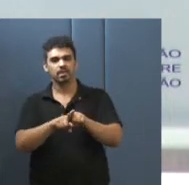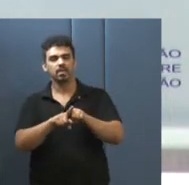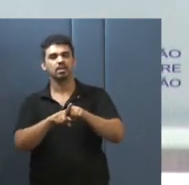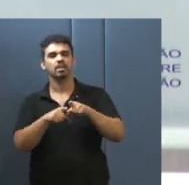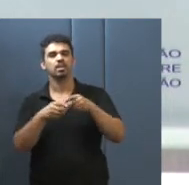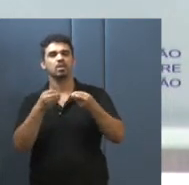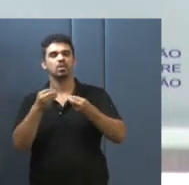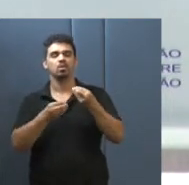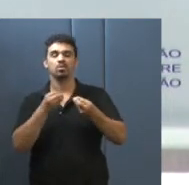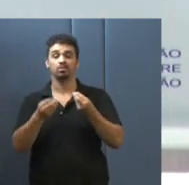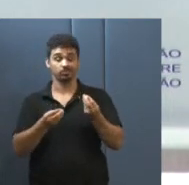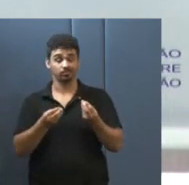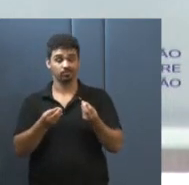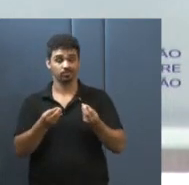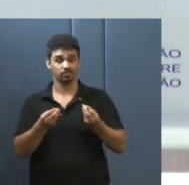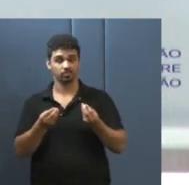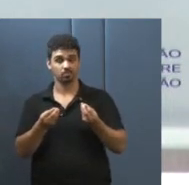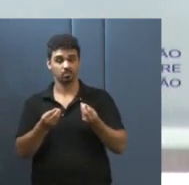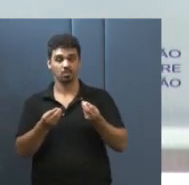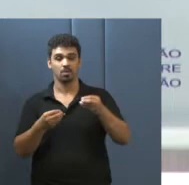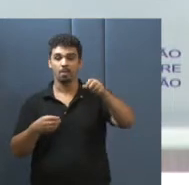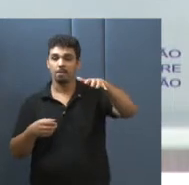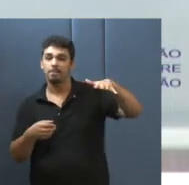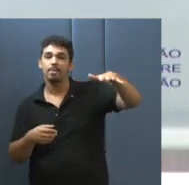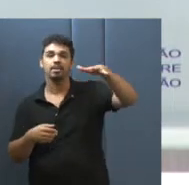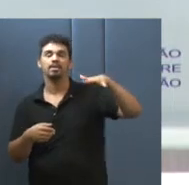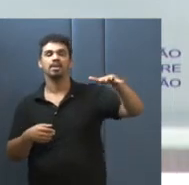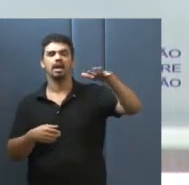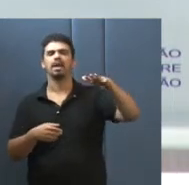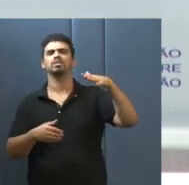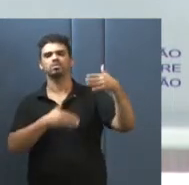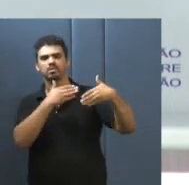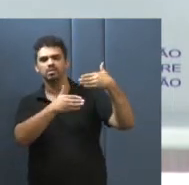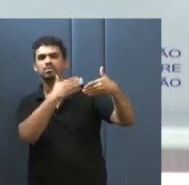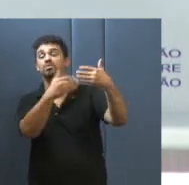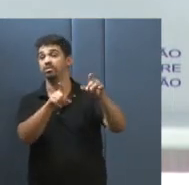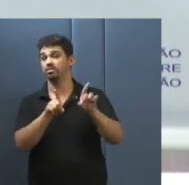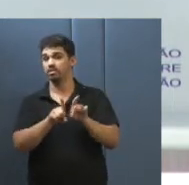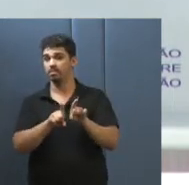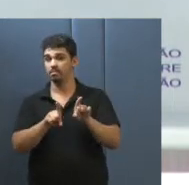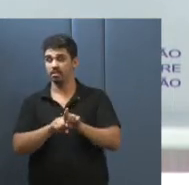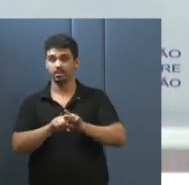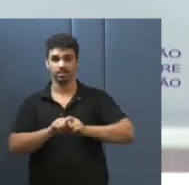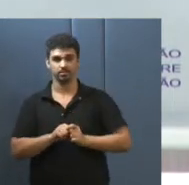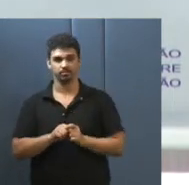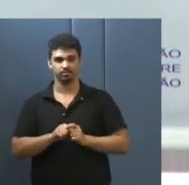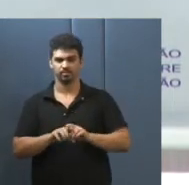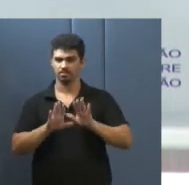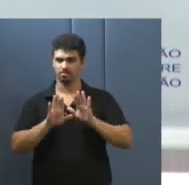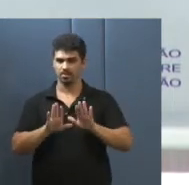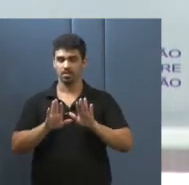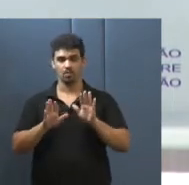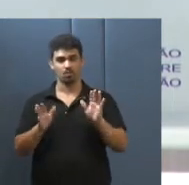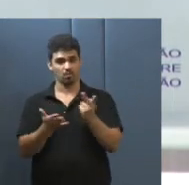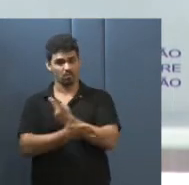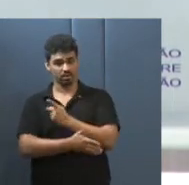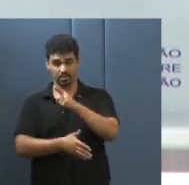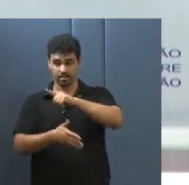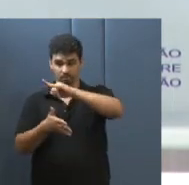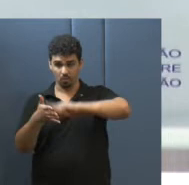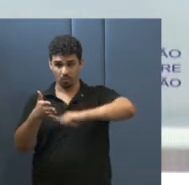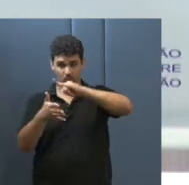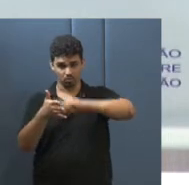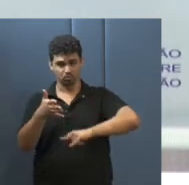como protecionismo em mercados mais desenvolvidos também. Mas o fato é que esse foi o portfólio